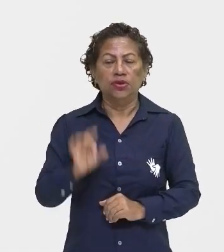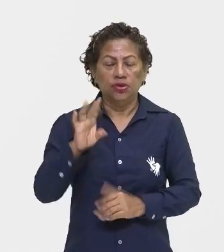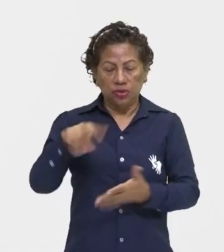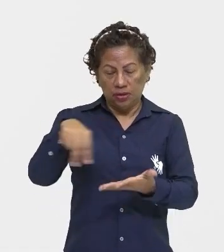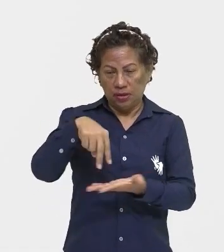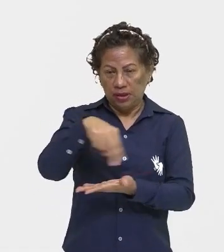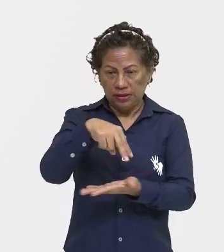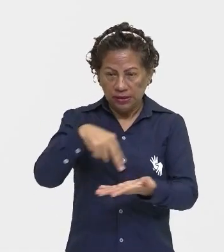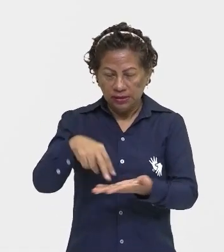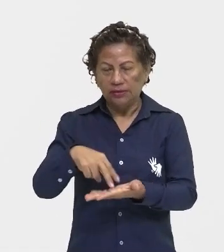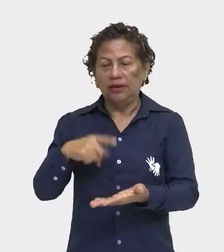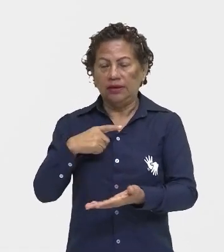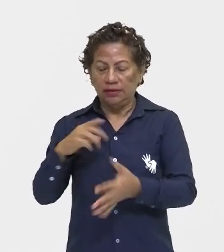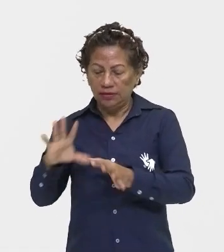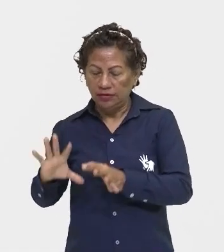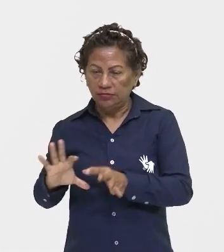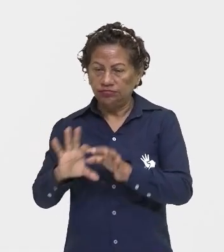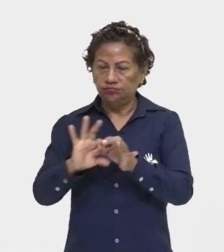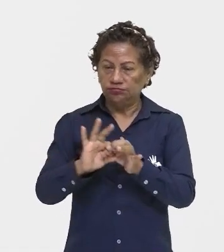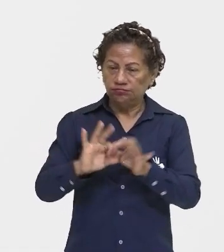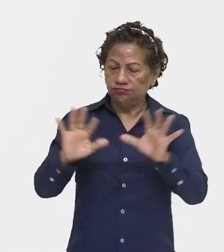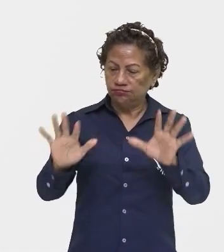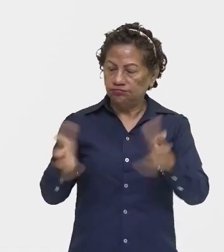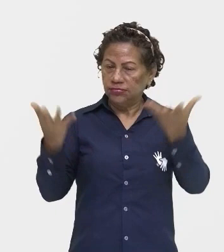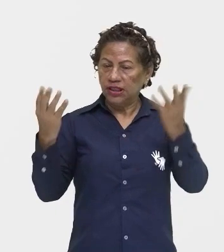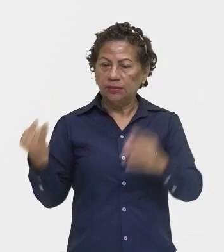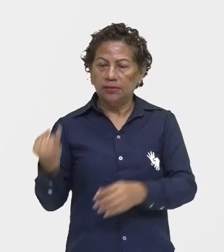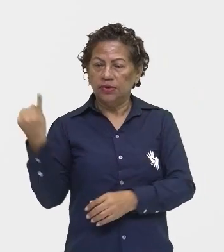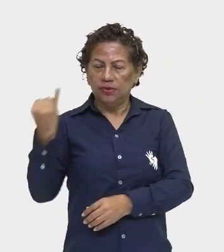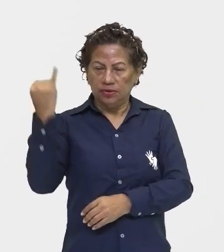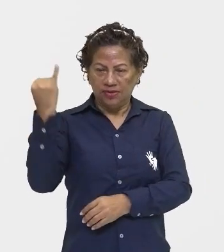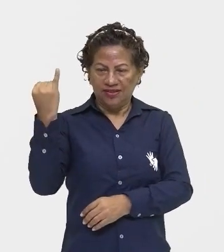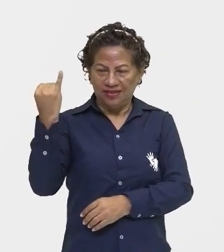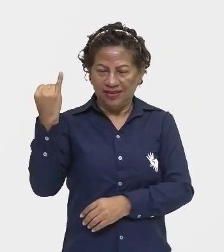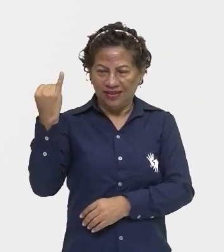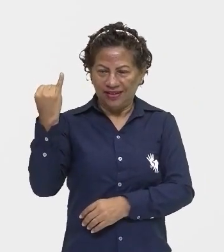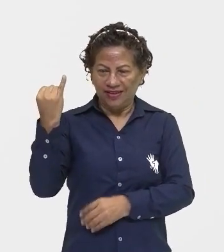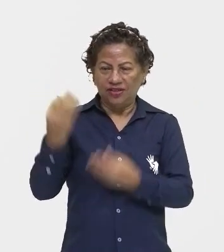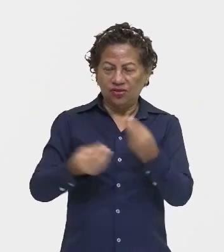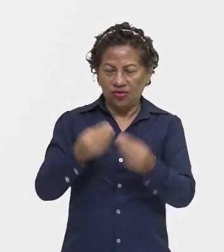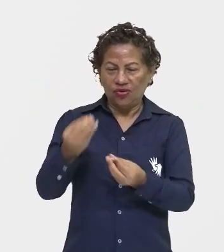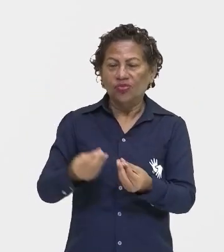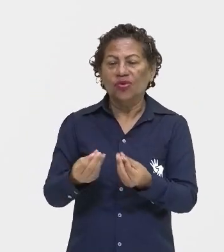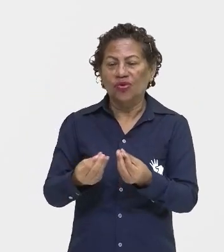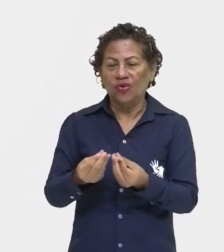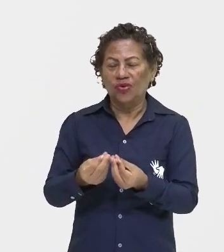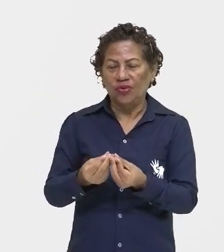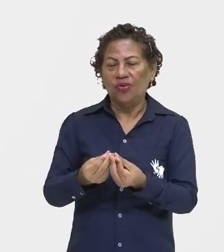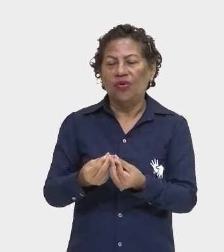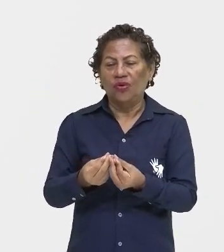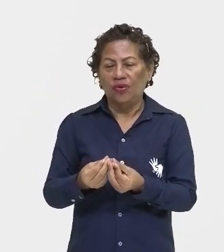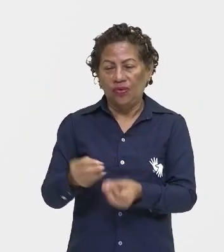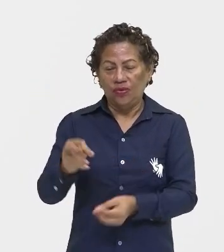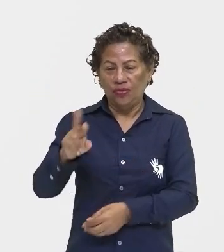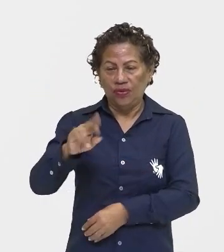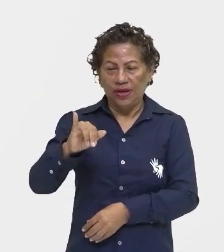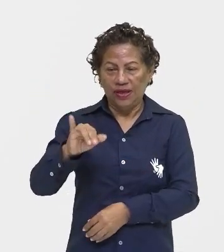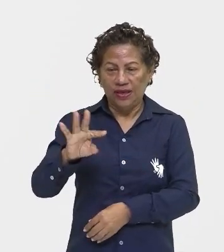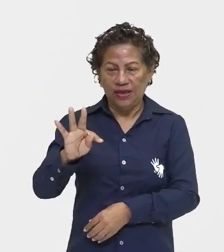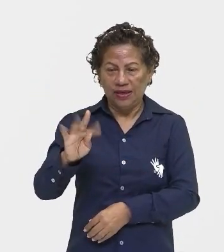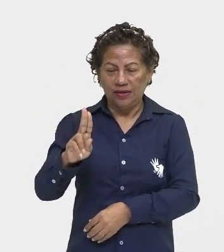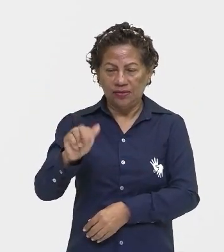está sempre ligada a um acontecimento muito importante, um ritual, pois ela existe dentro de